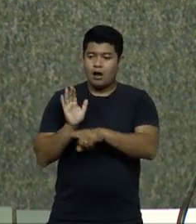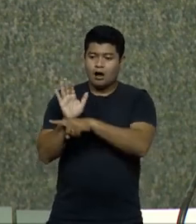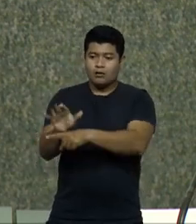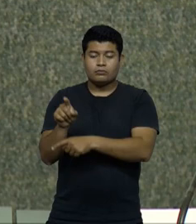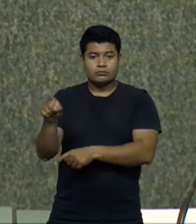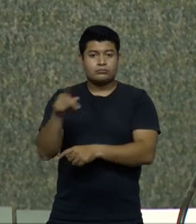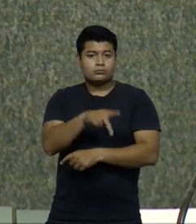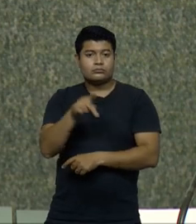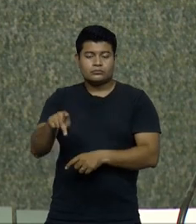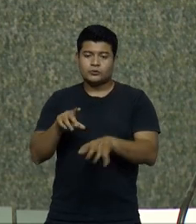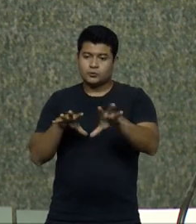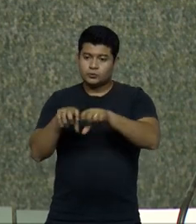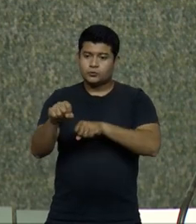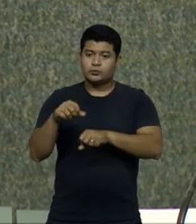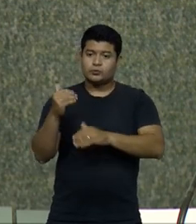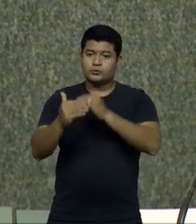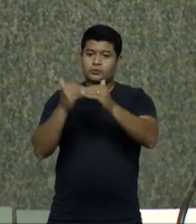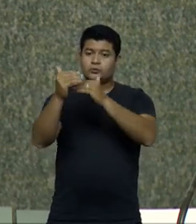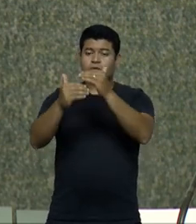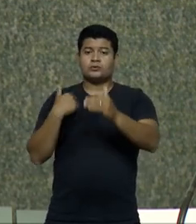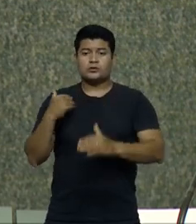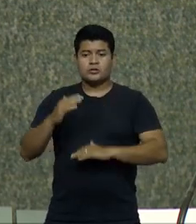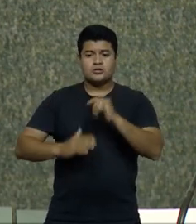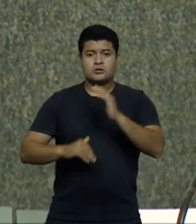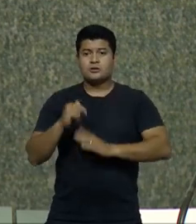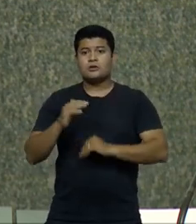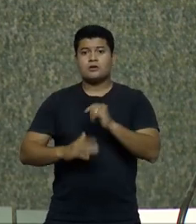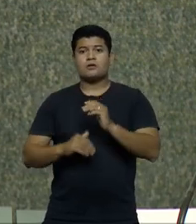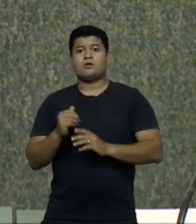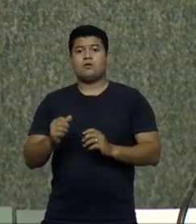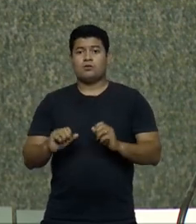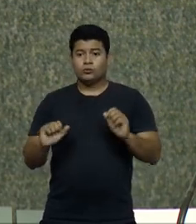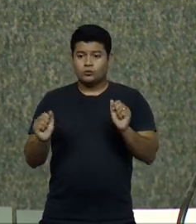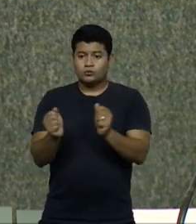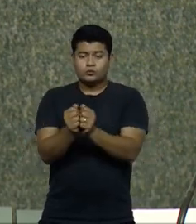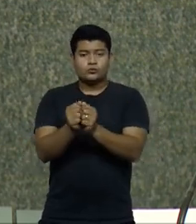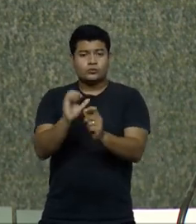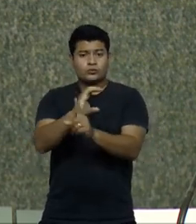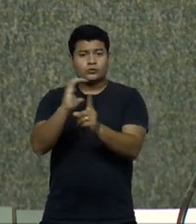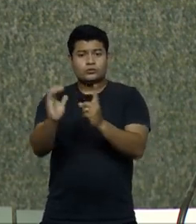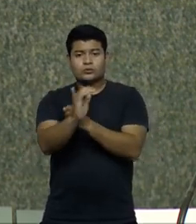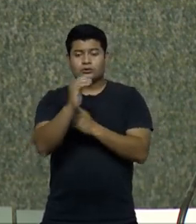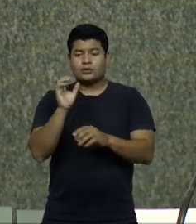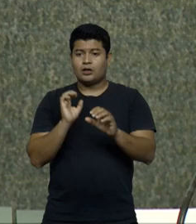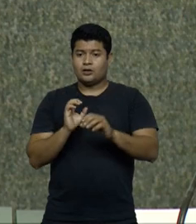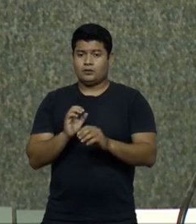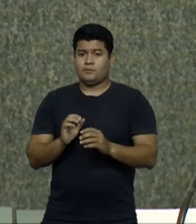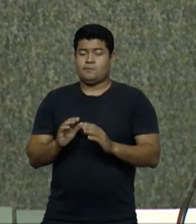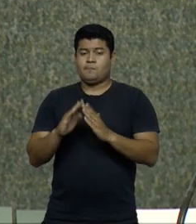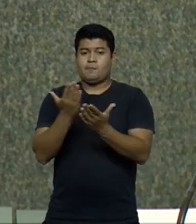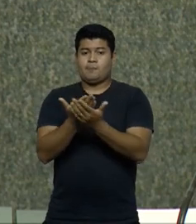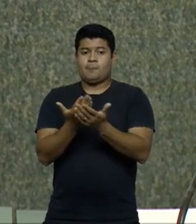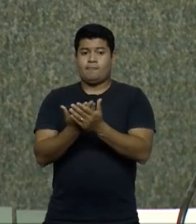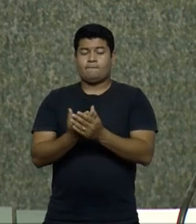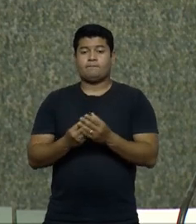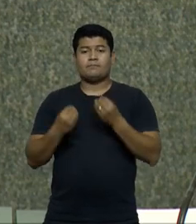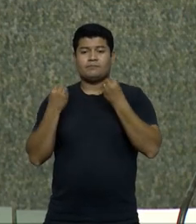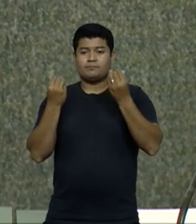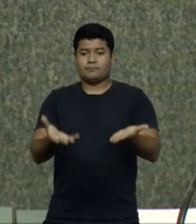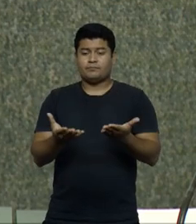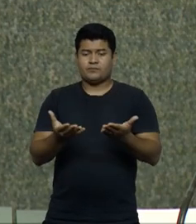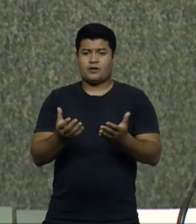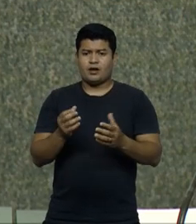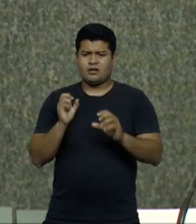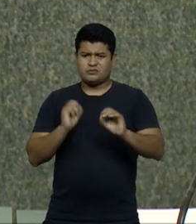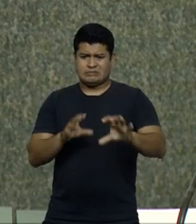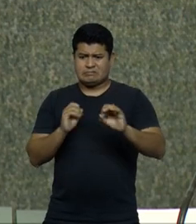professor de fato se prepare e se engaje com aquela comunidade escolar para entregar a melhor educação se precisar